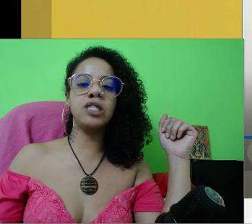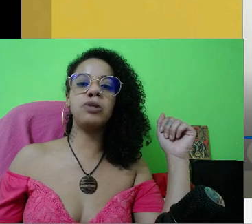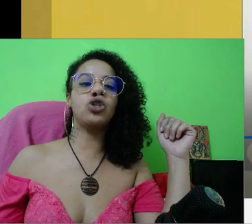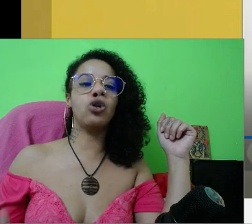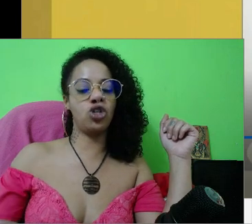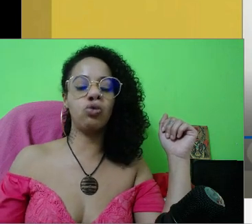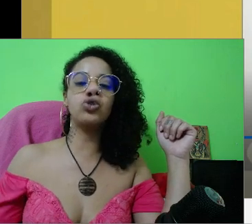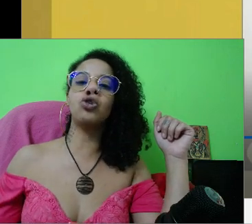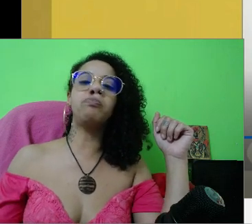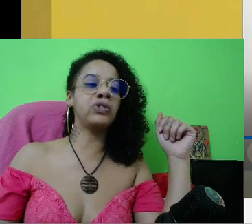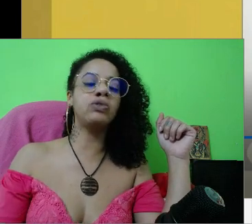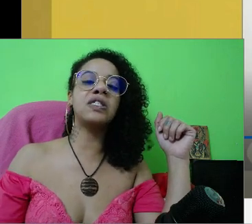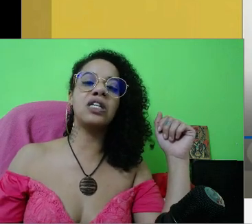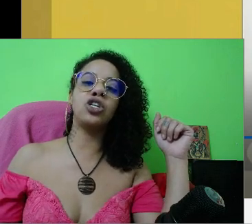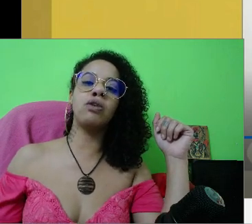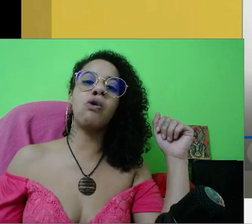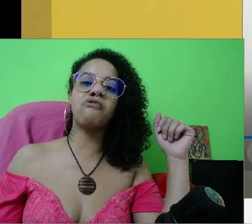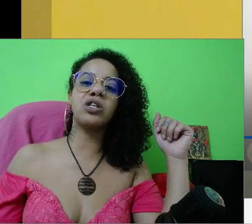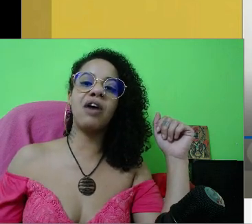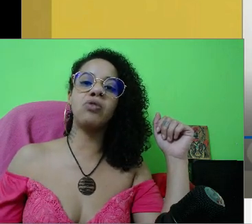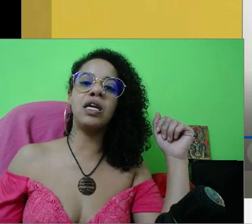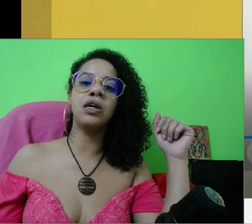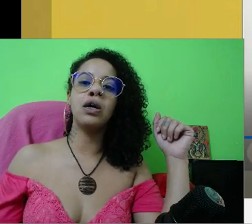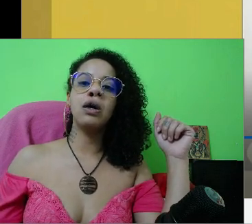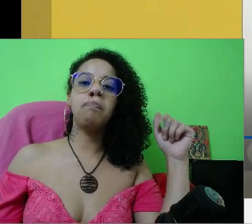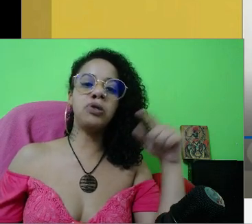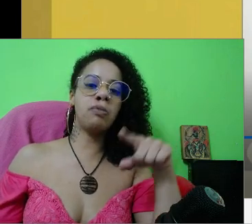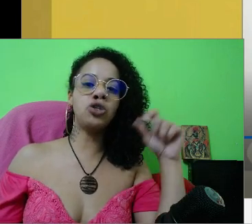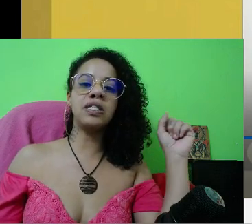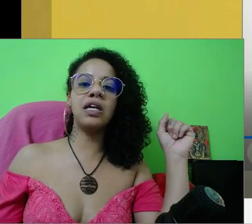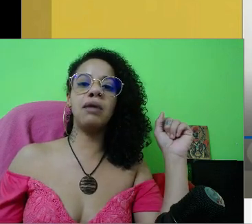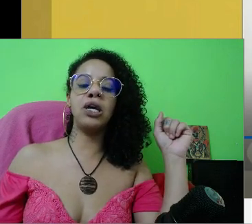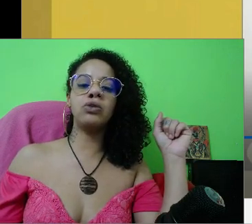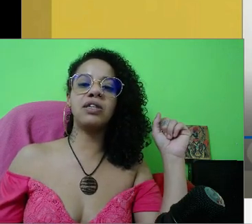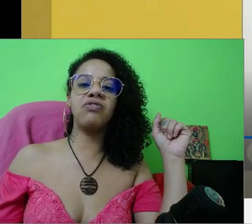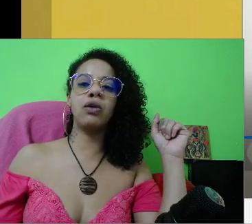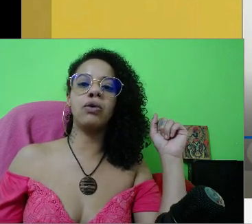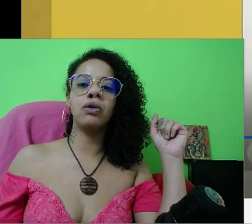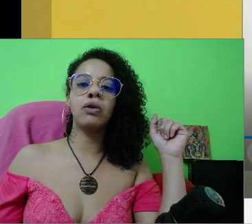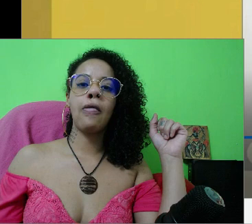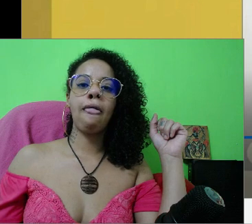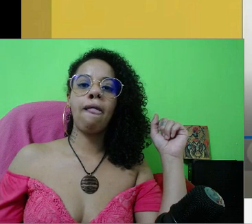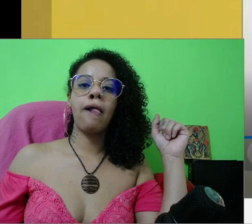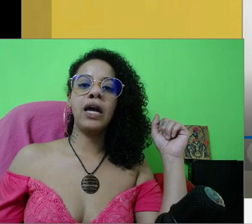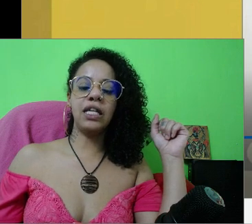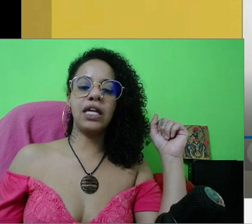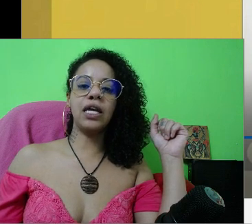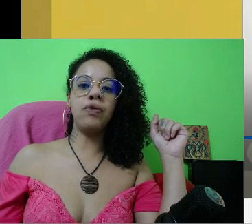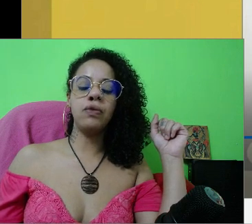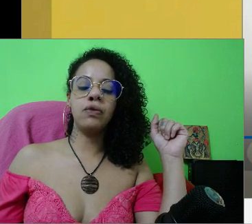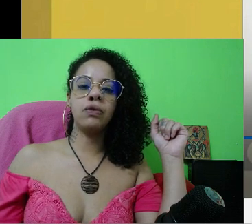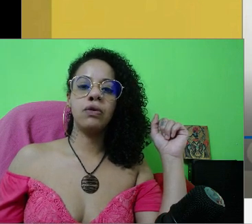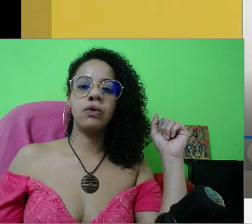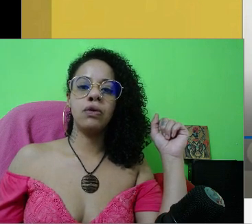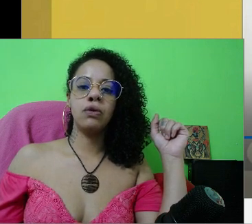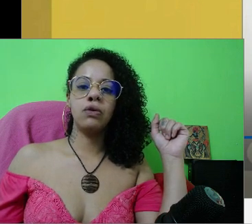que algumas pessoas de alguns grupos não se sentiriam confortável ali principalmente com esse elemento que você falou entendeu